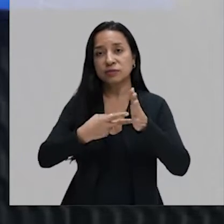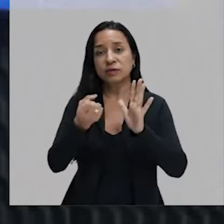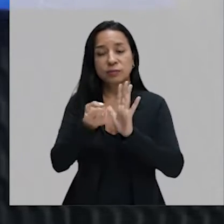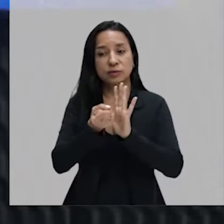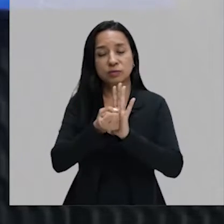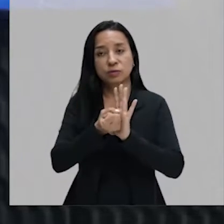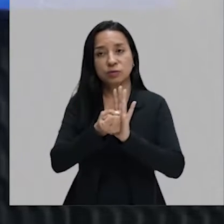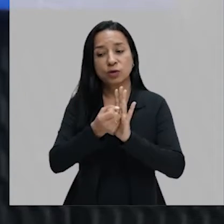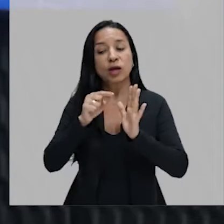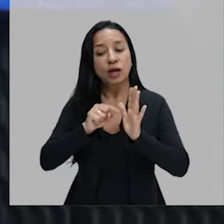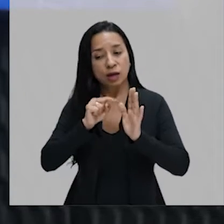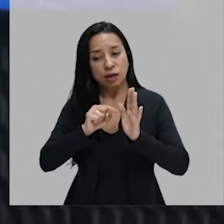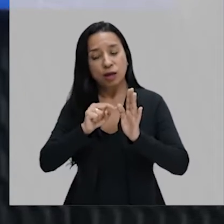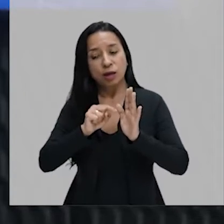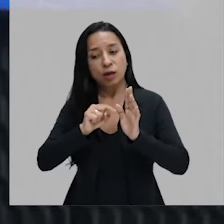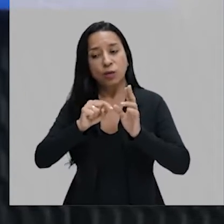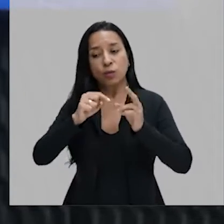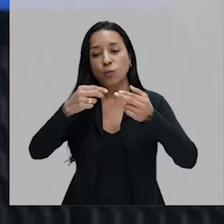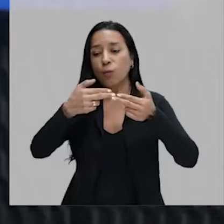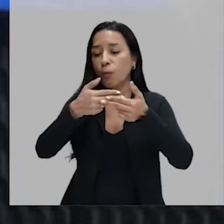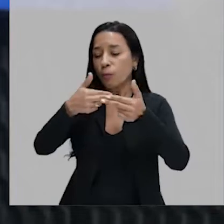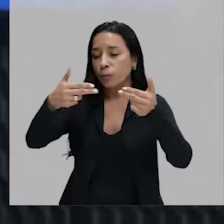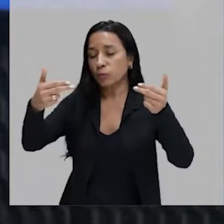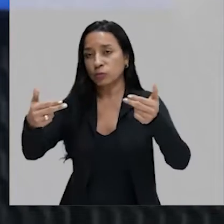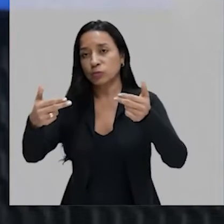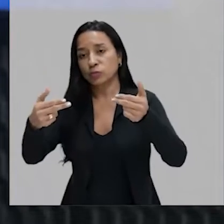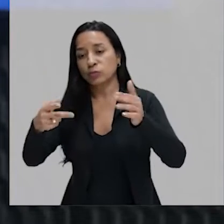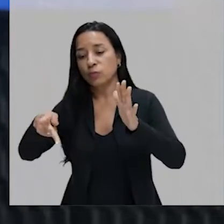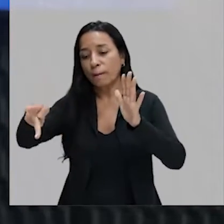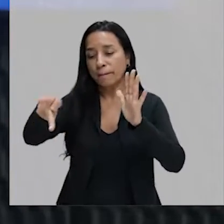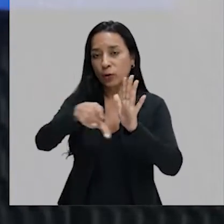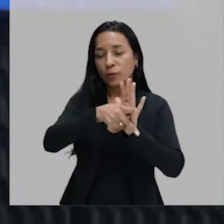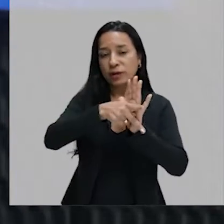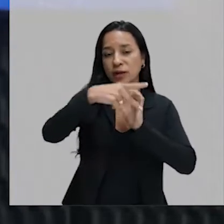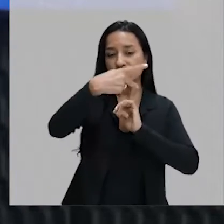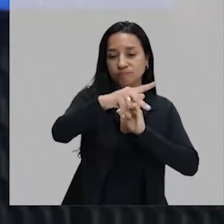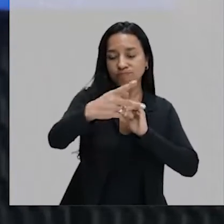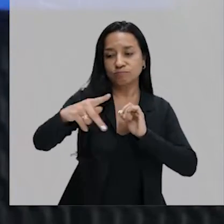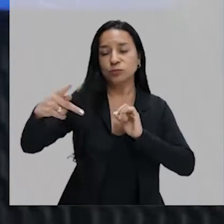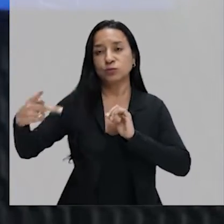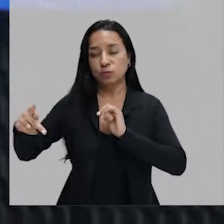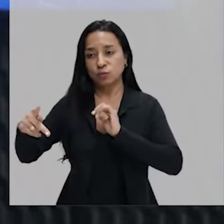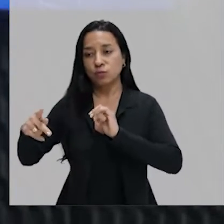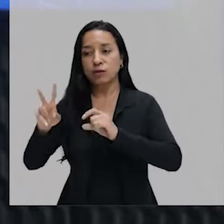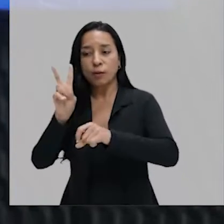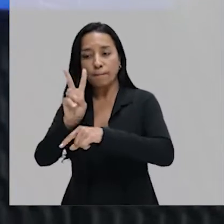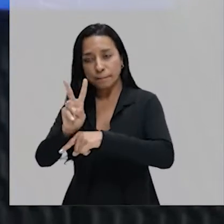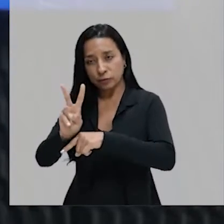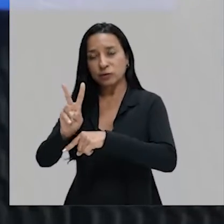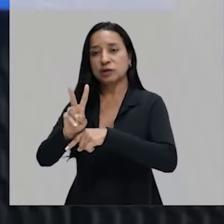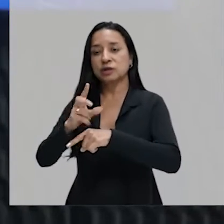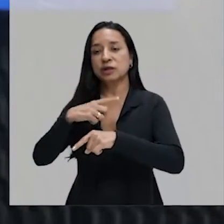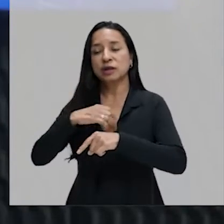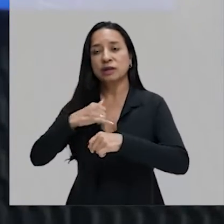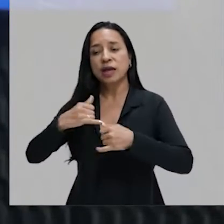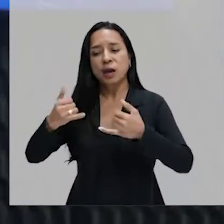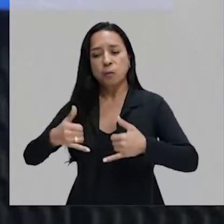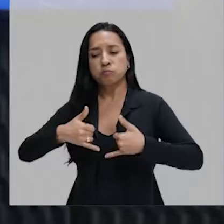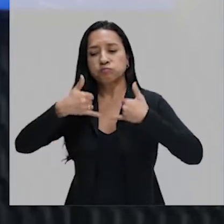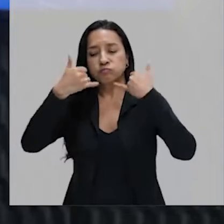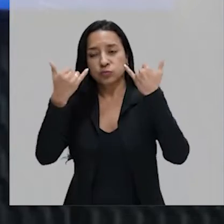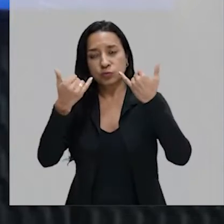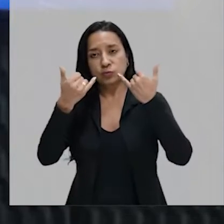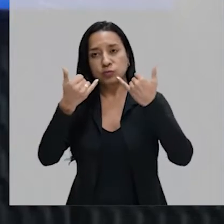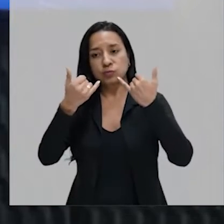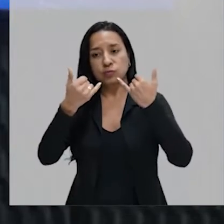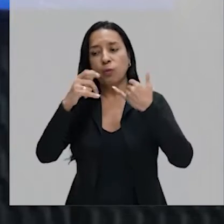é um produto de propriedade sua, ou seja, você tem que, além de proteger, ter orgulho. E eu vou ser sincero, né,